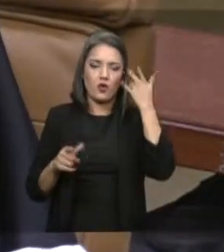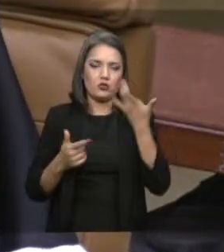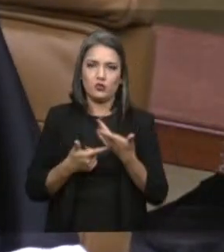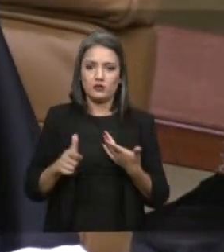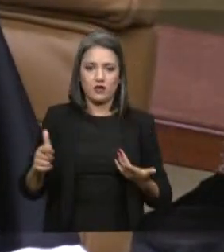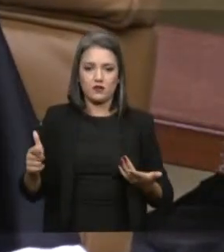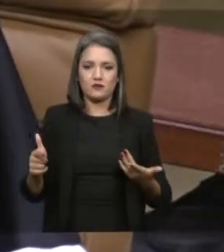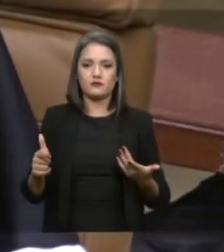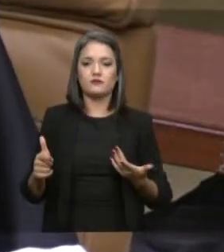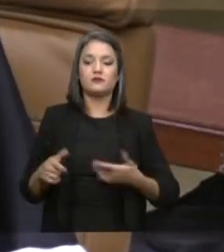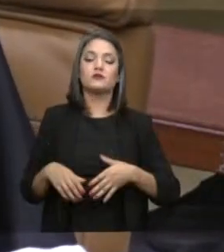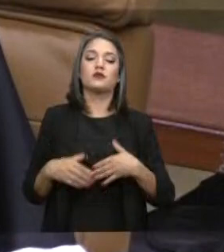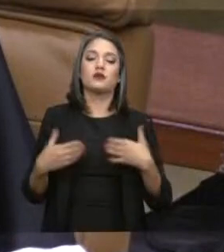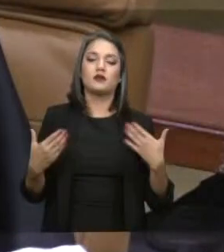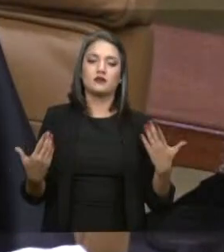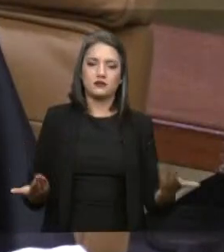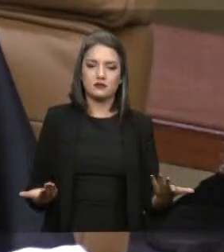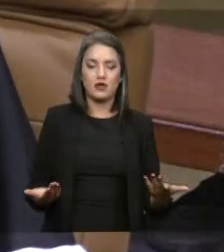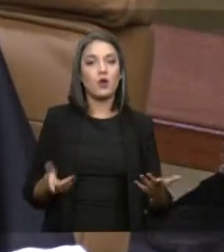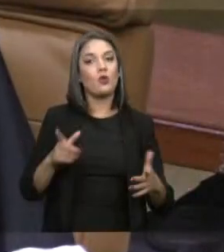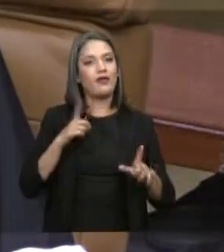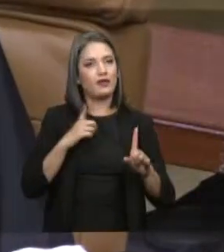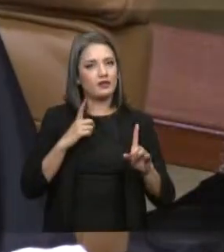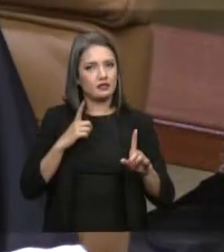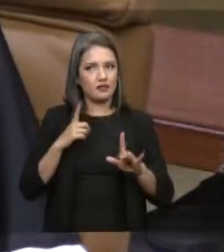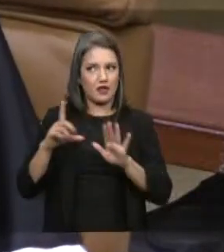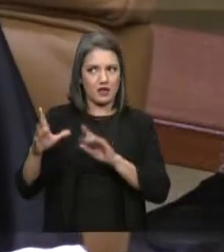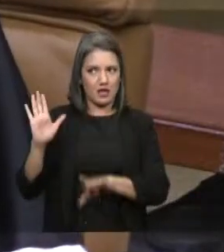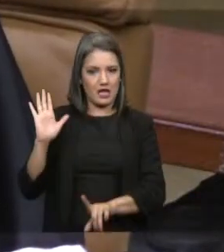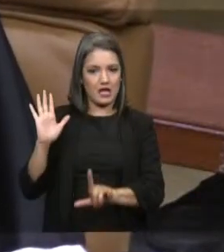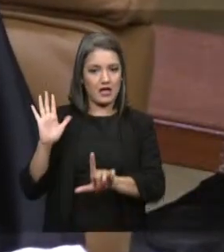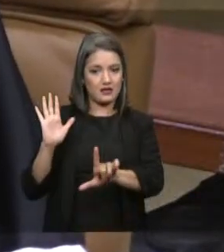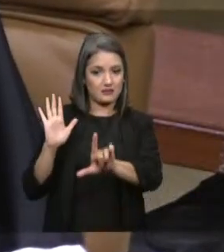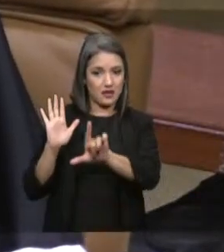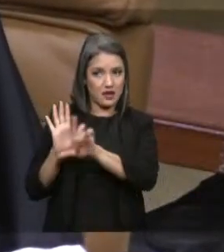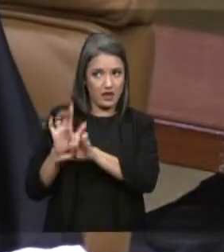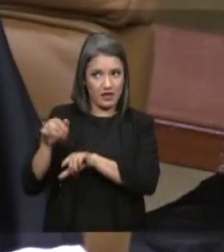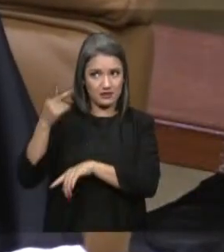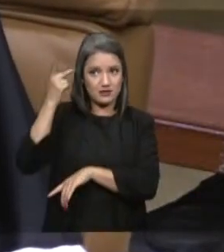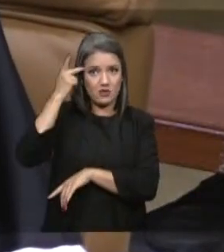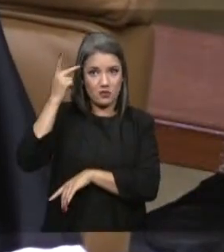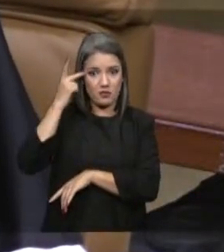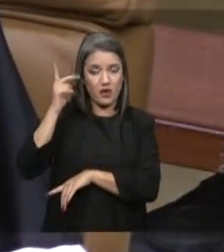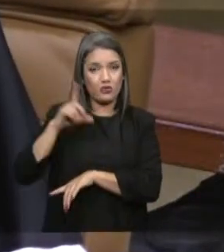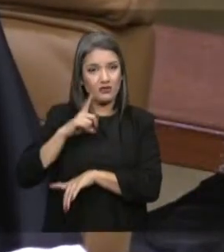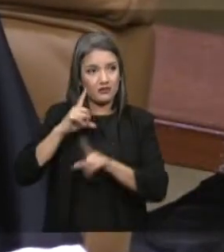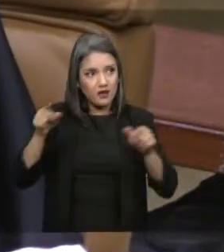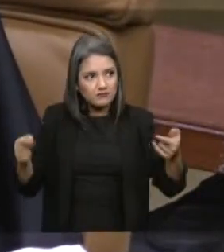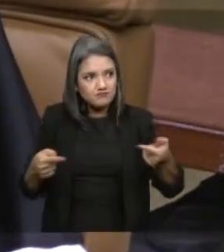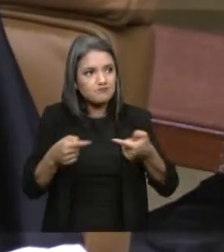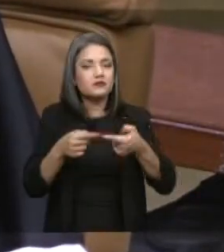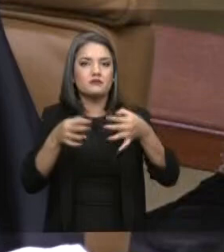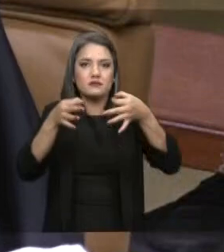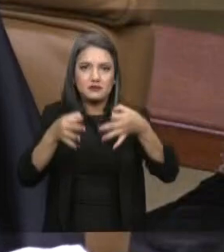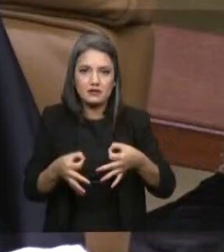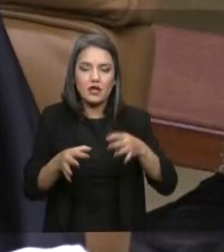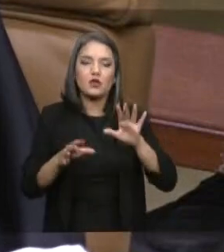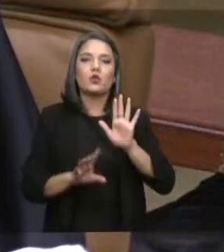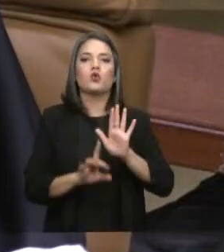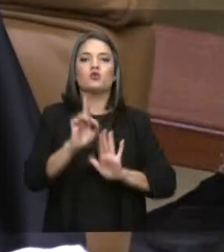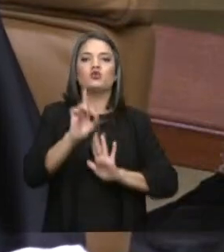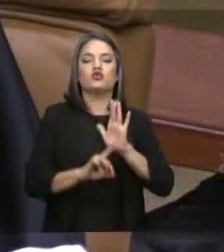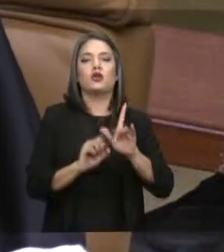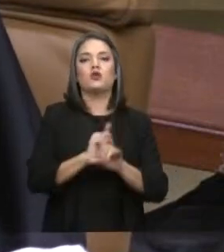e a norma assim vai ao encontro e não tem mas vai ao encontro de direito